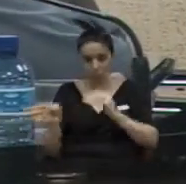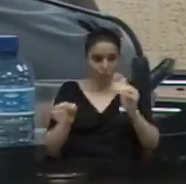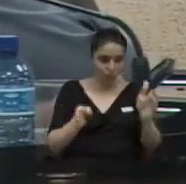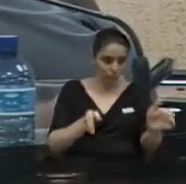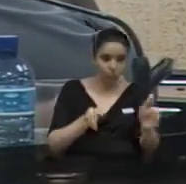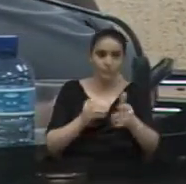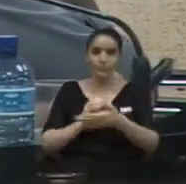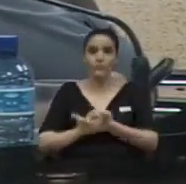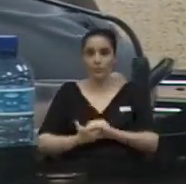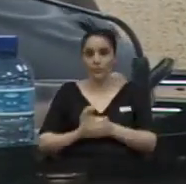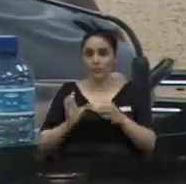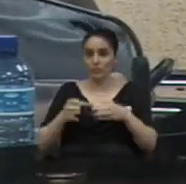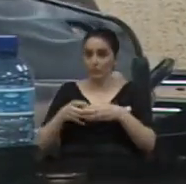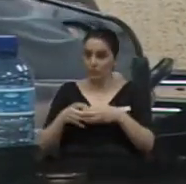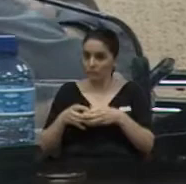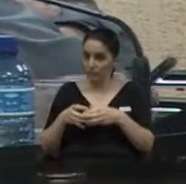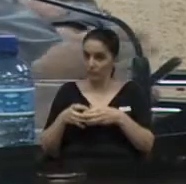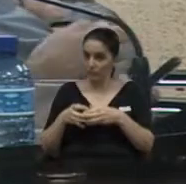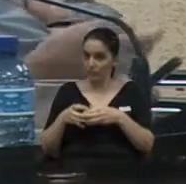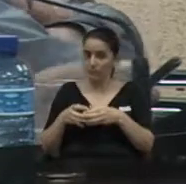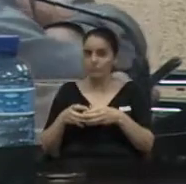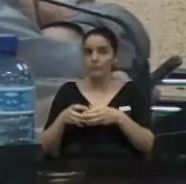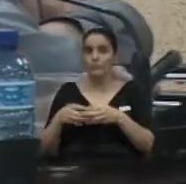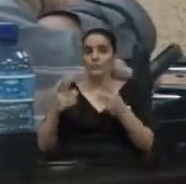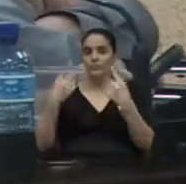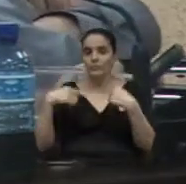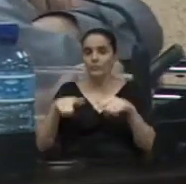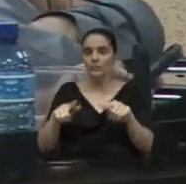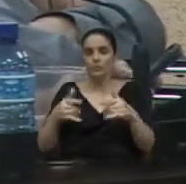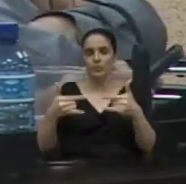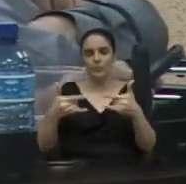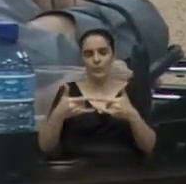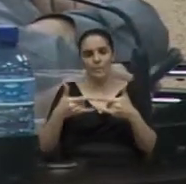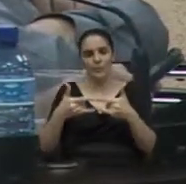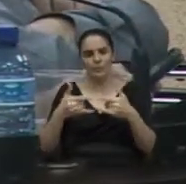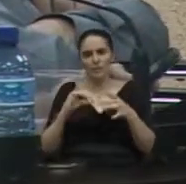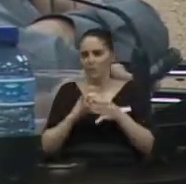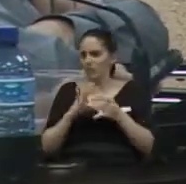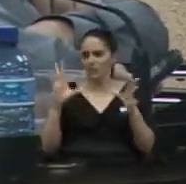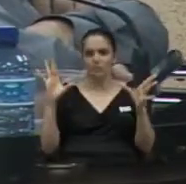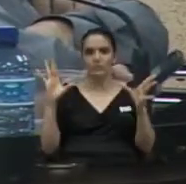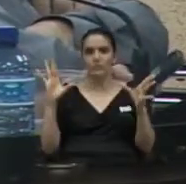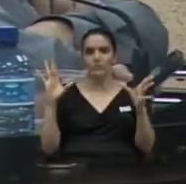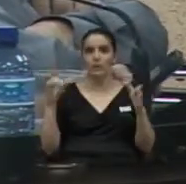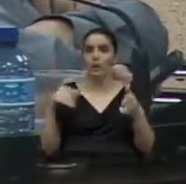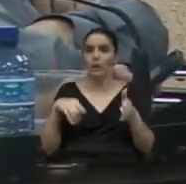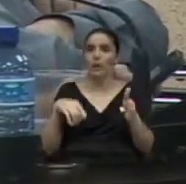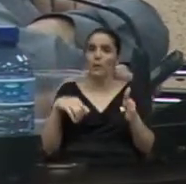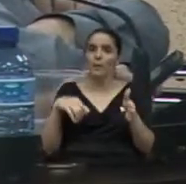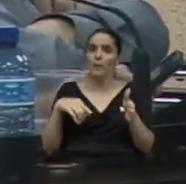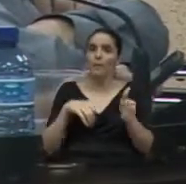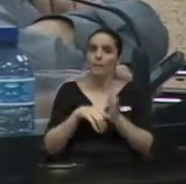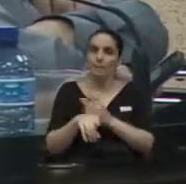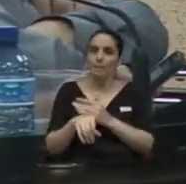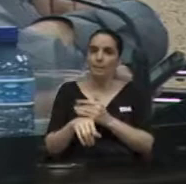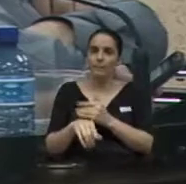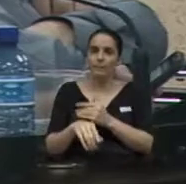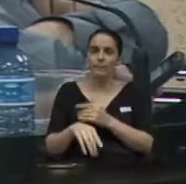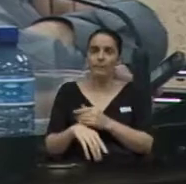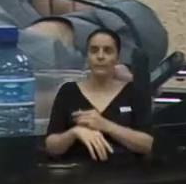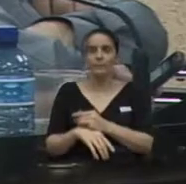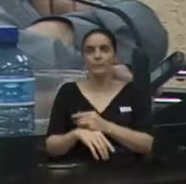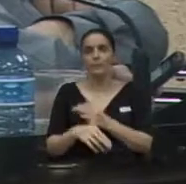comissão se posicionamos contra a limitação da passagem. Tanto é que chegou mais uma pergunta aqui, no meio de várias, no